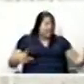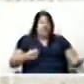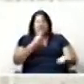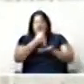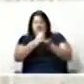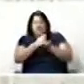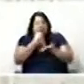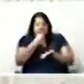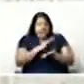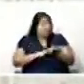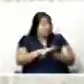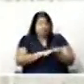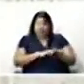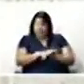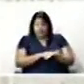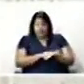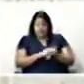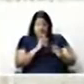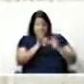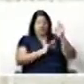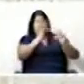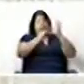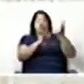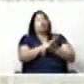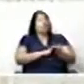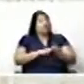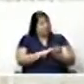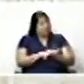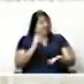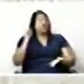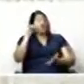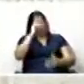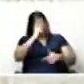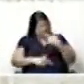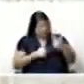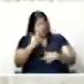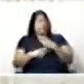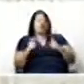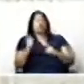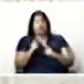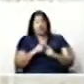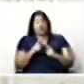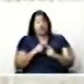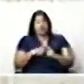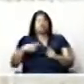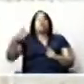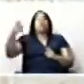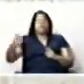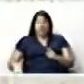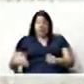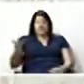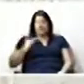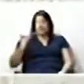de urgência, sem condições técnicas para cumprir a sua profissão. E além disso, como aconteceu com a